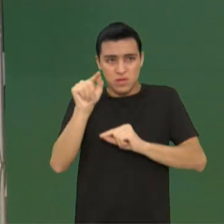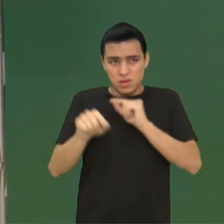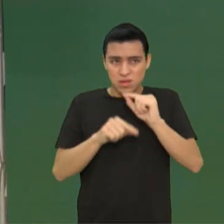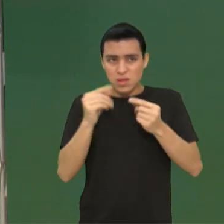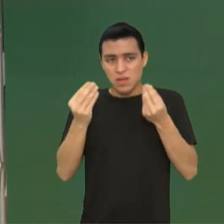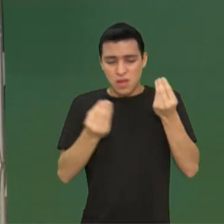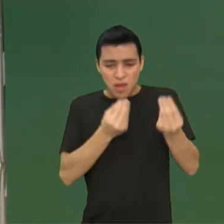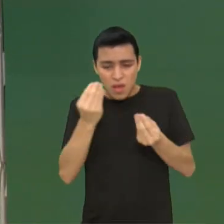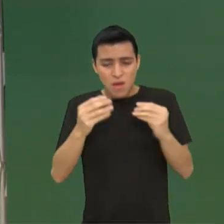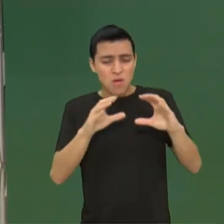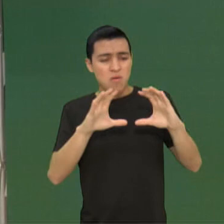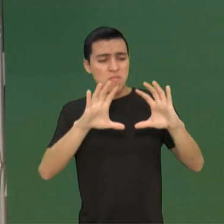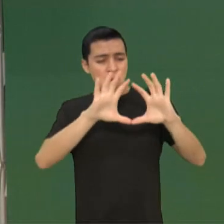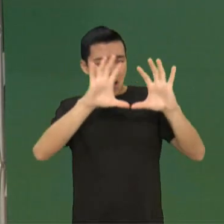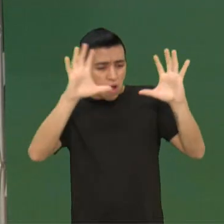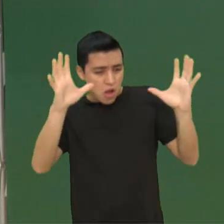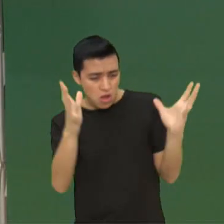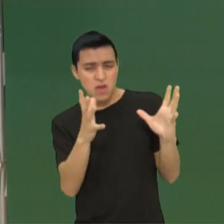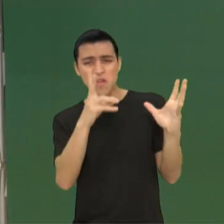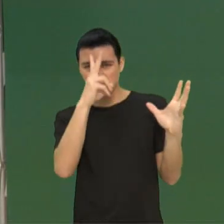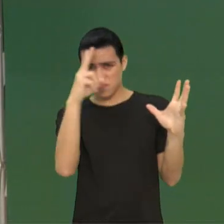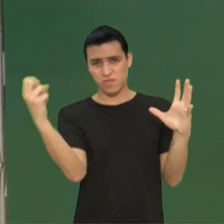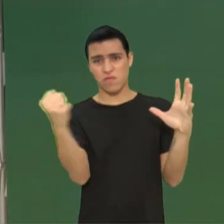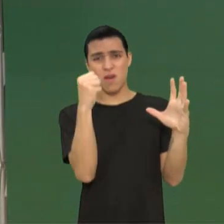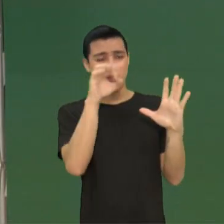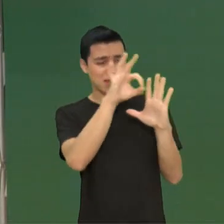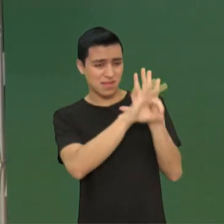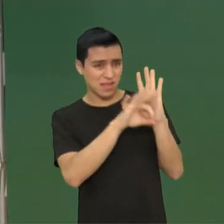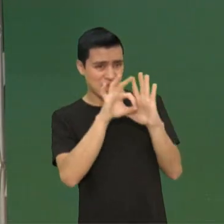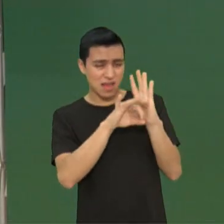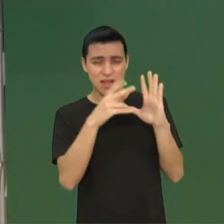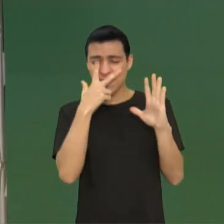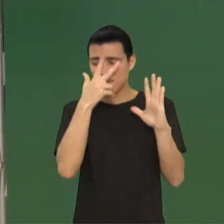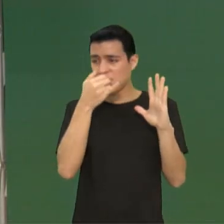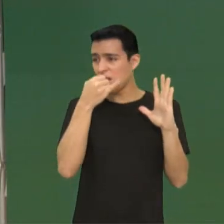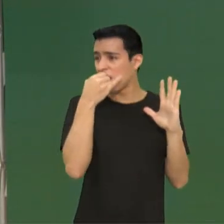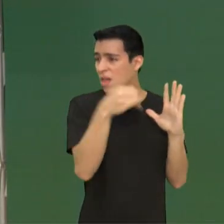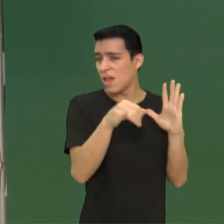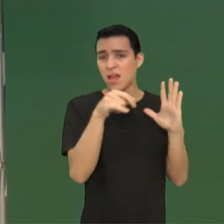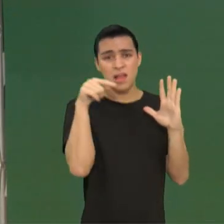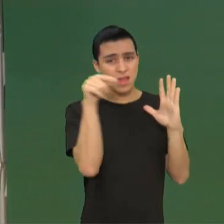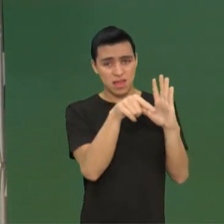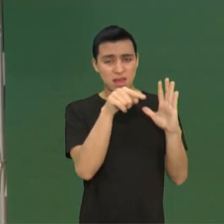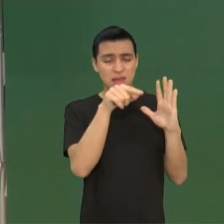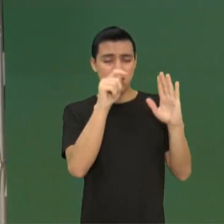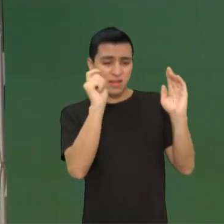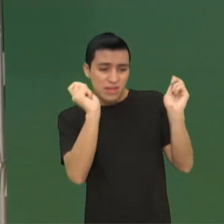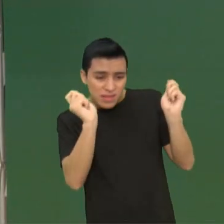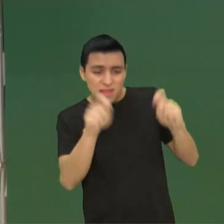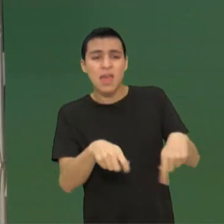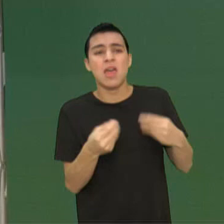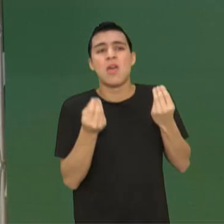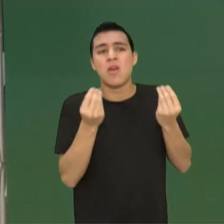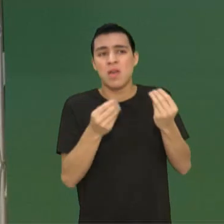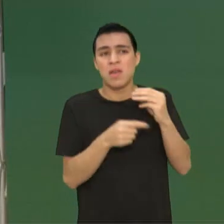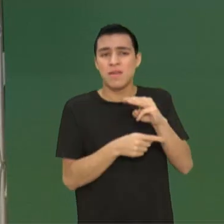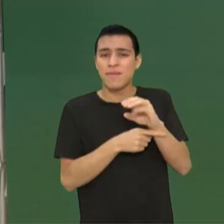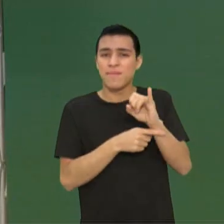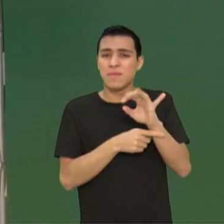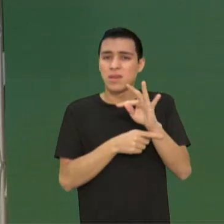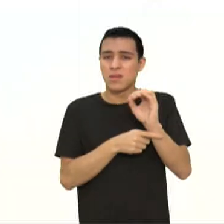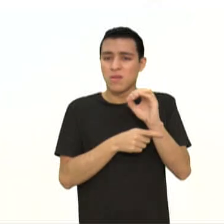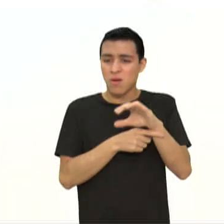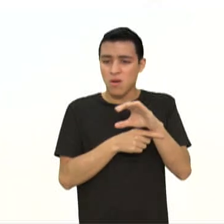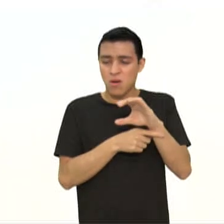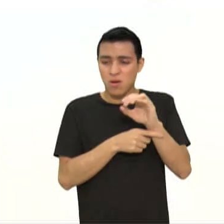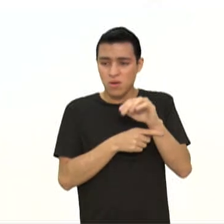de força da nossa célula, o nosso carregador de baterias, a copel da sua célula, mitocôndria.